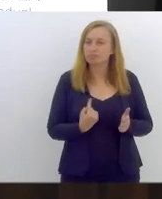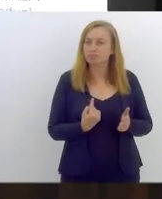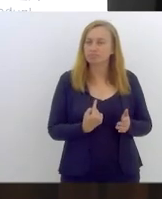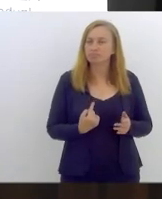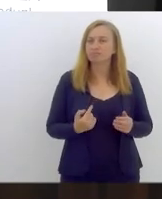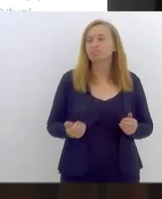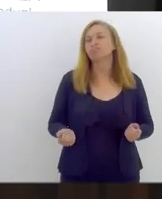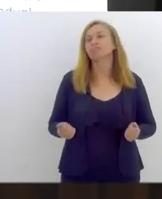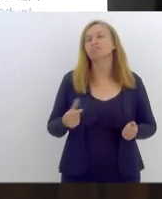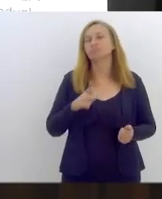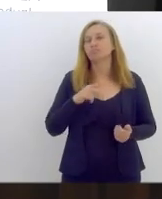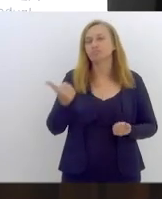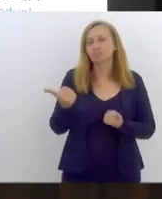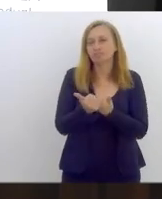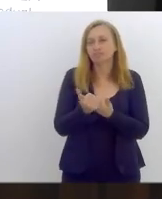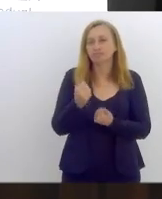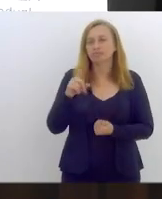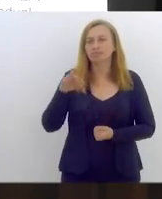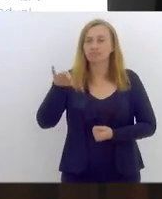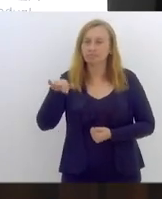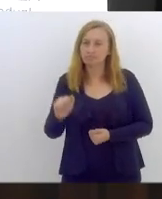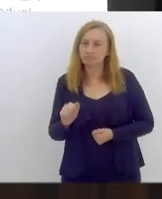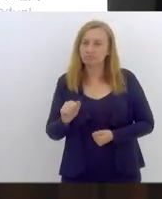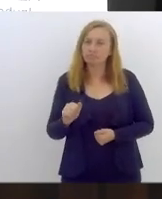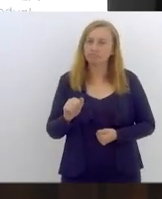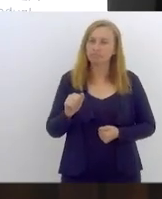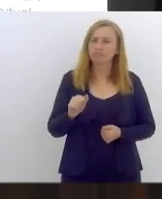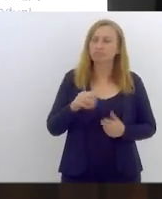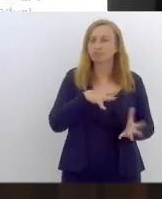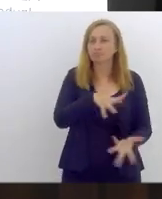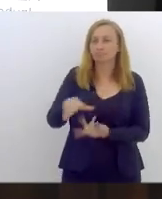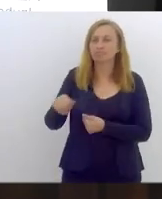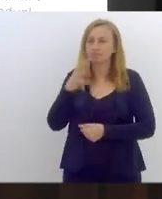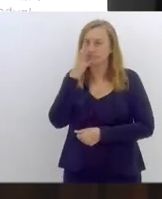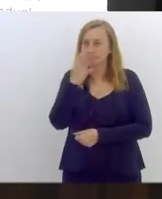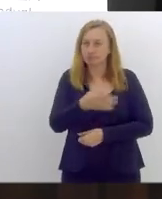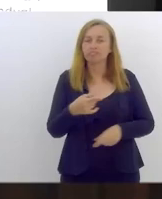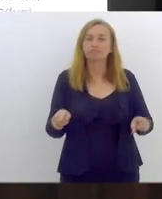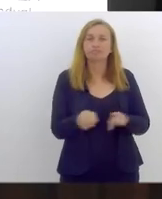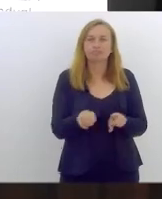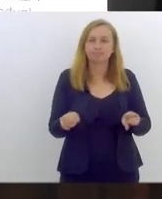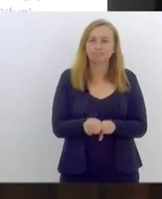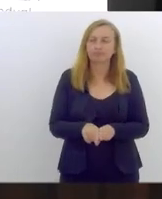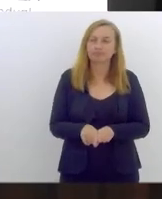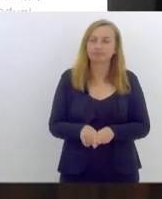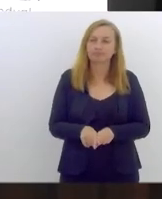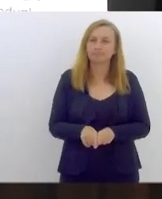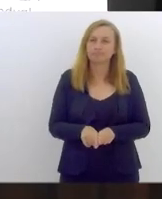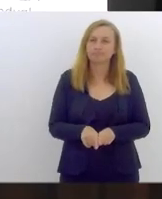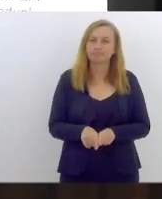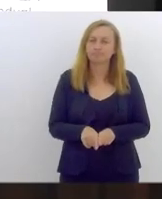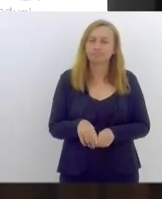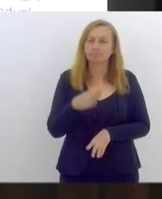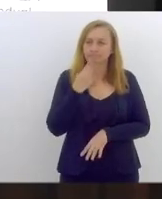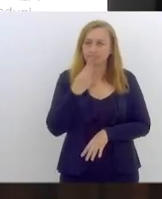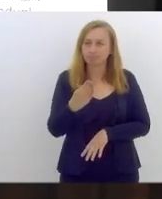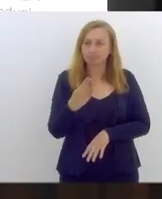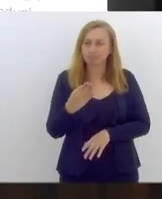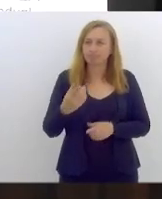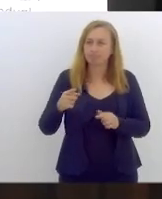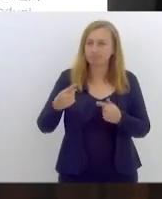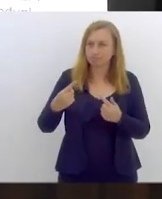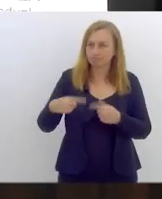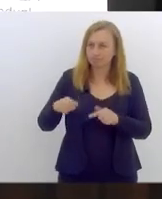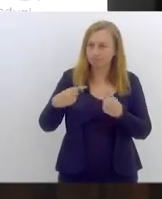Anistia Internacional de maneira muito concreta para denunciar também esse tipo de